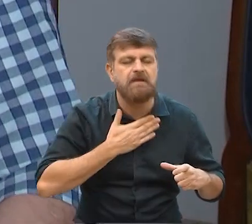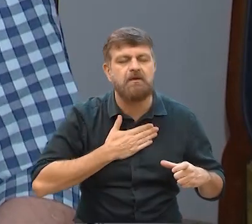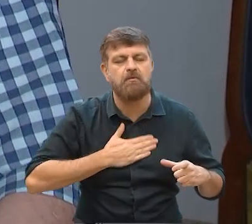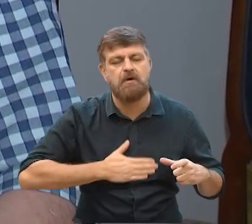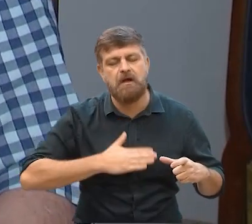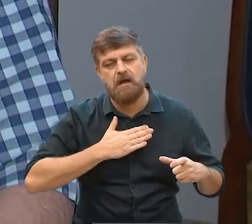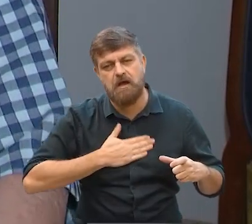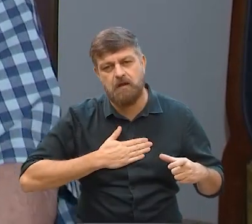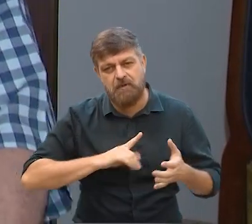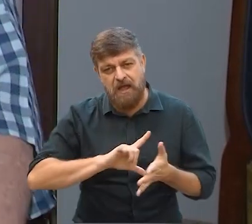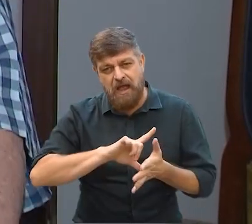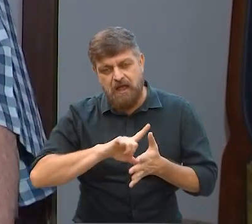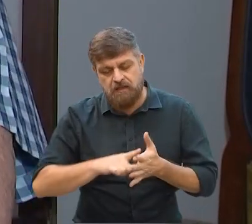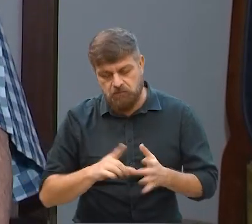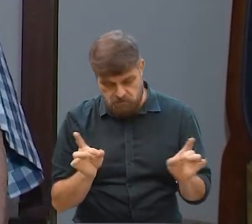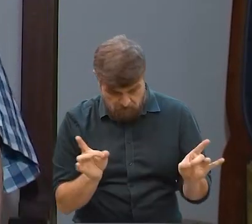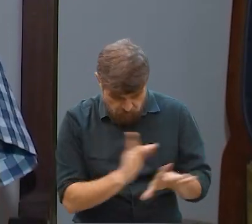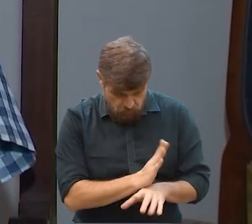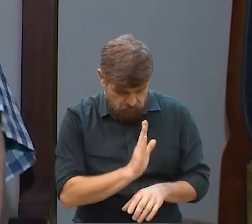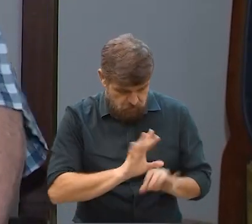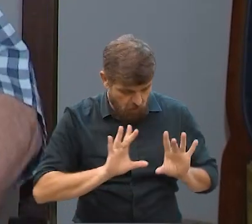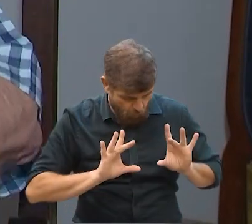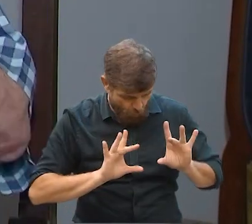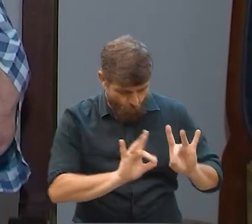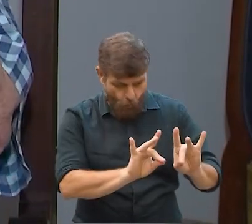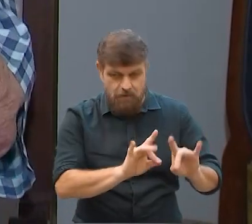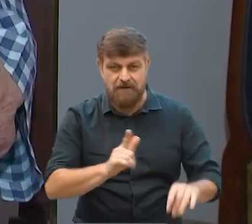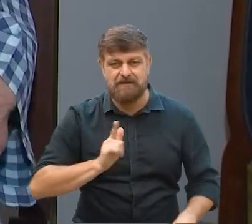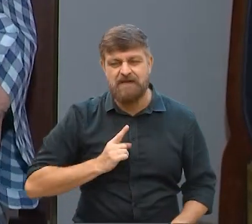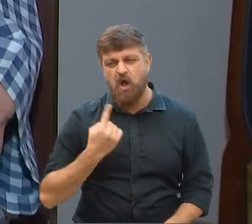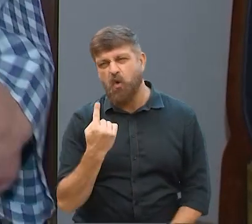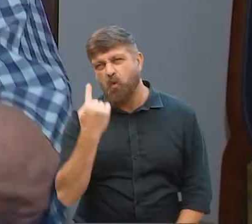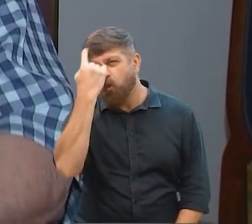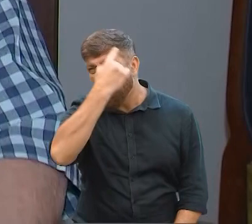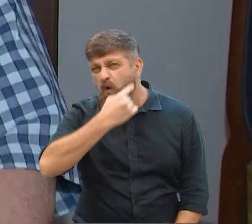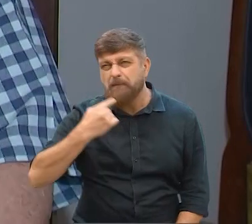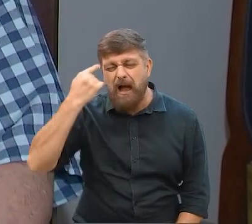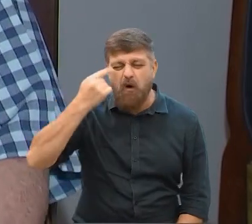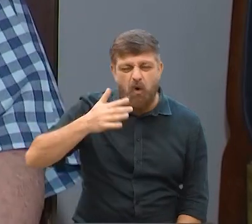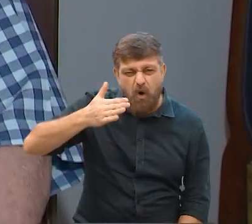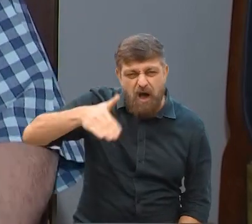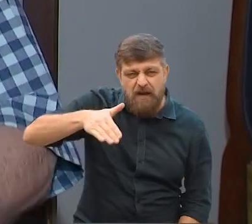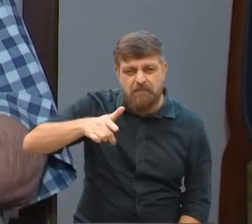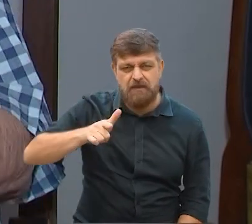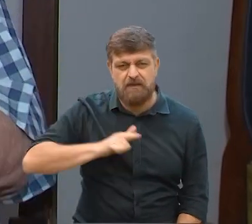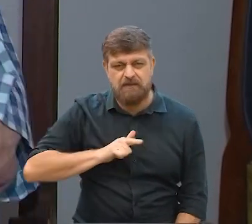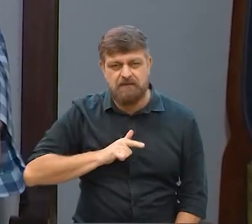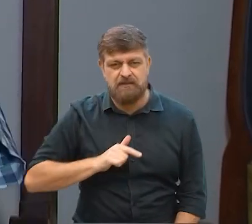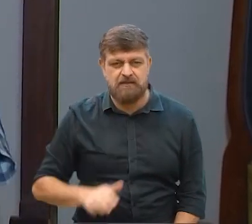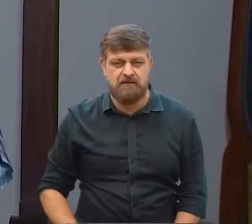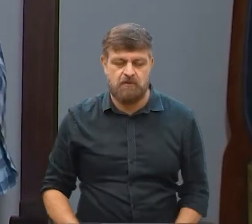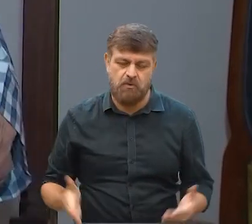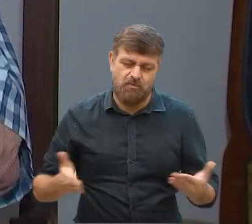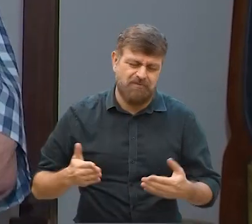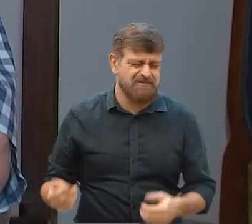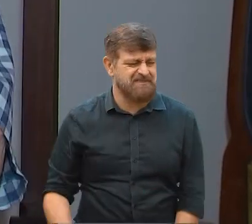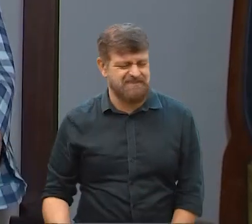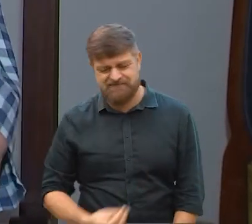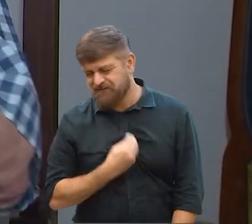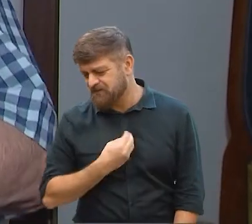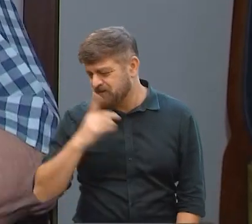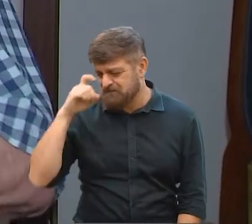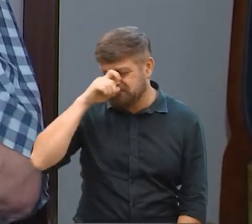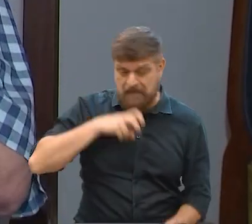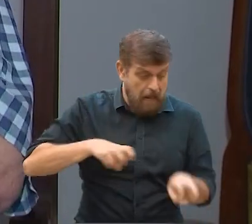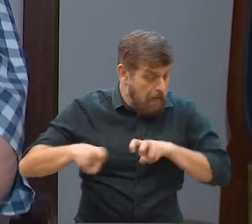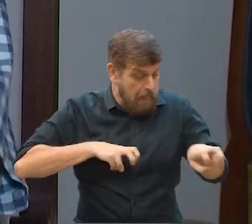Inclusive, depois da refeição, nós temos aí mais uma hora e meia, que se pudesse, hoje a vida corrida aí,